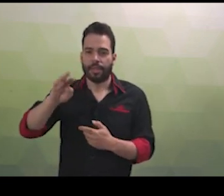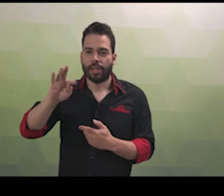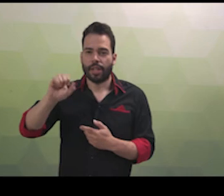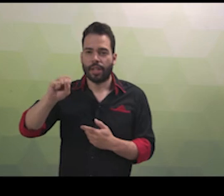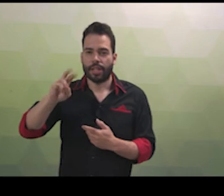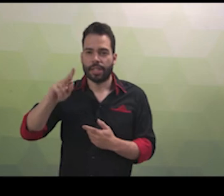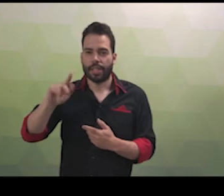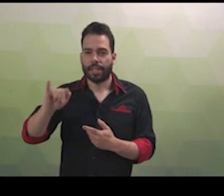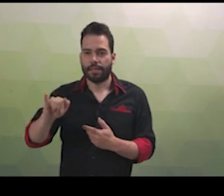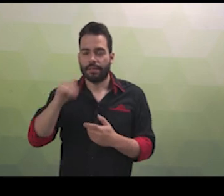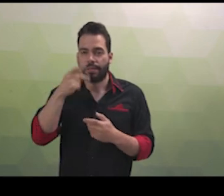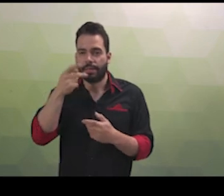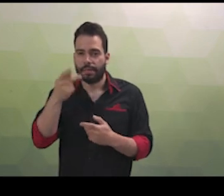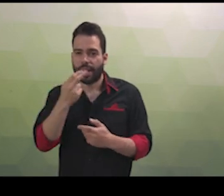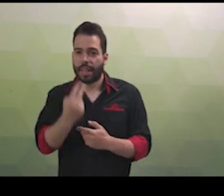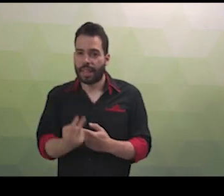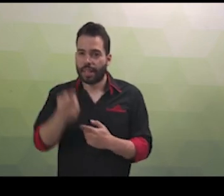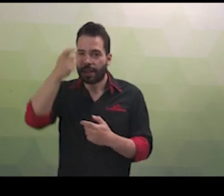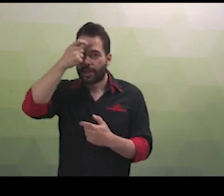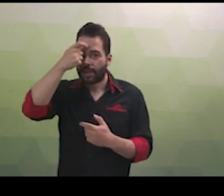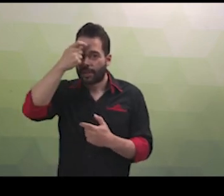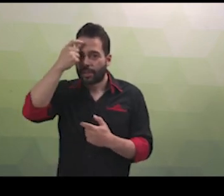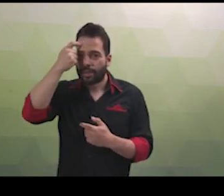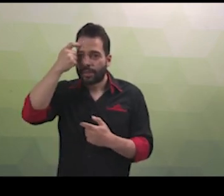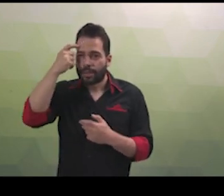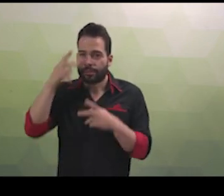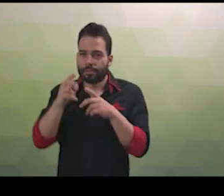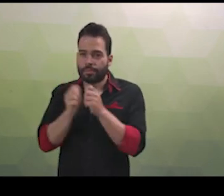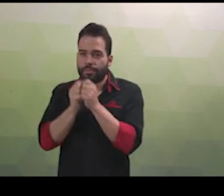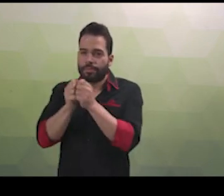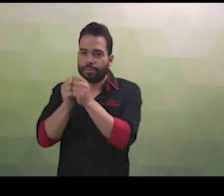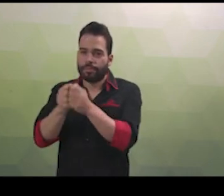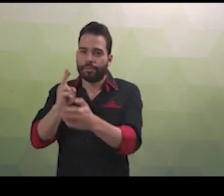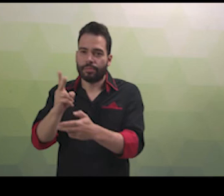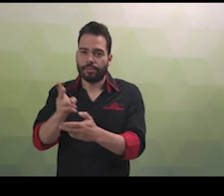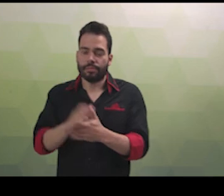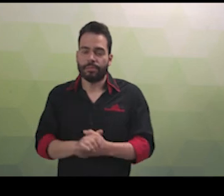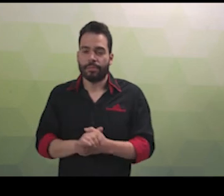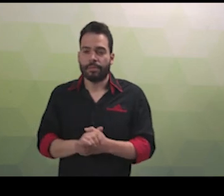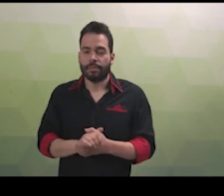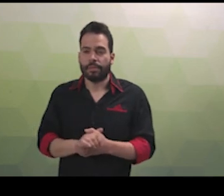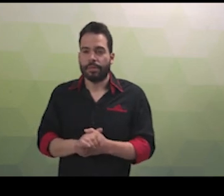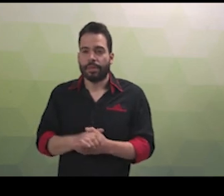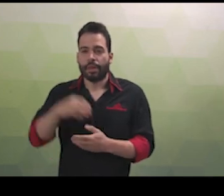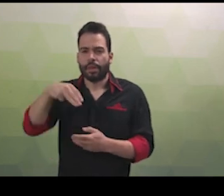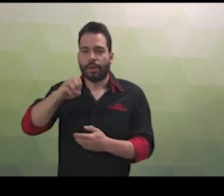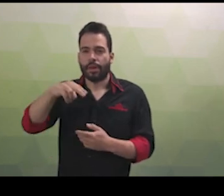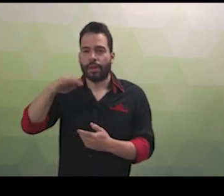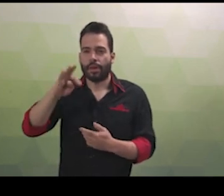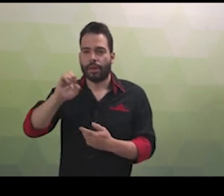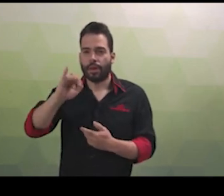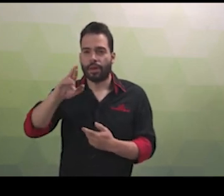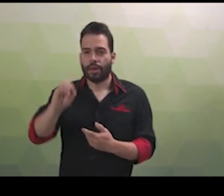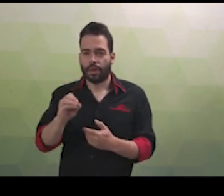para coexistir. Segundo Monteiro, no dia da aprovação da lei, os parlamentares discutiram e votaram